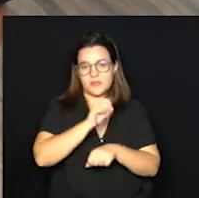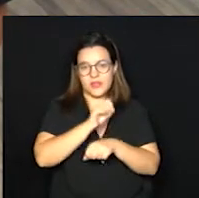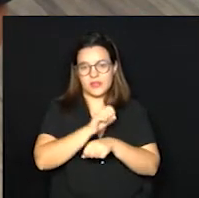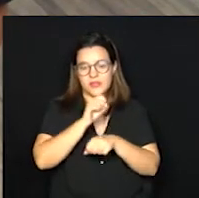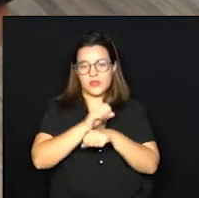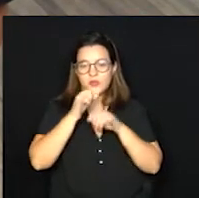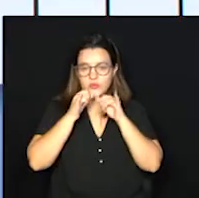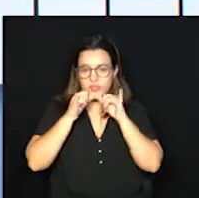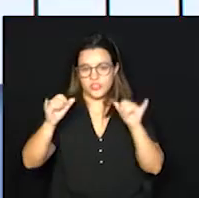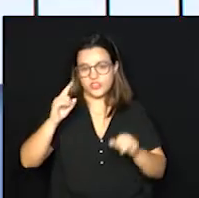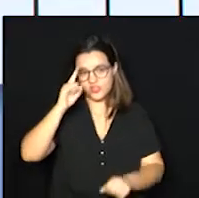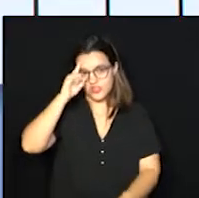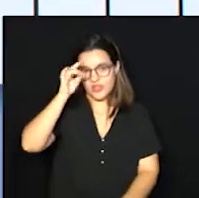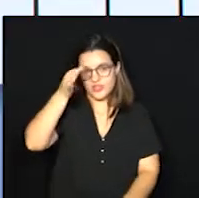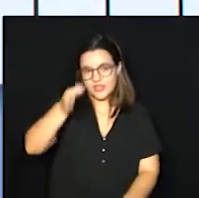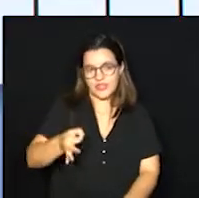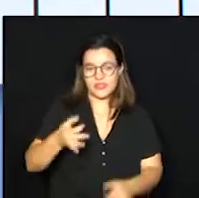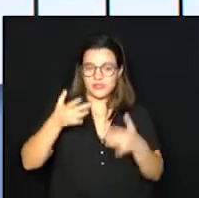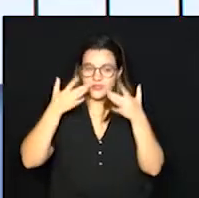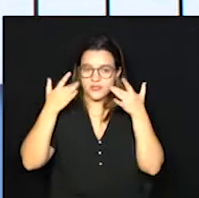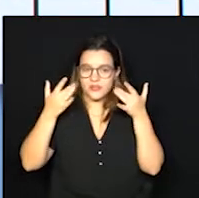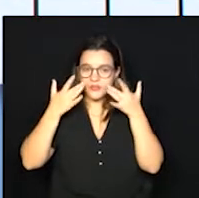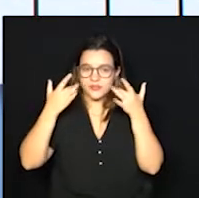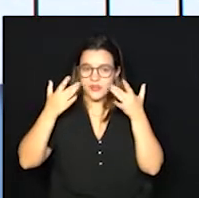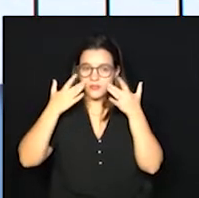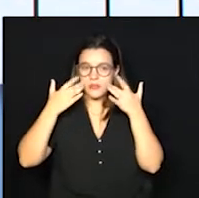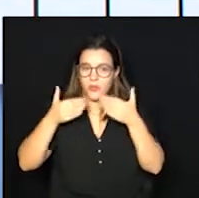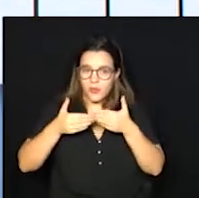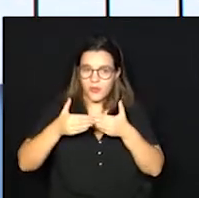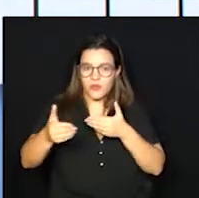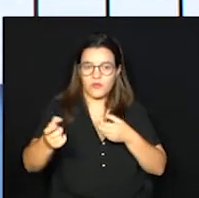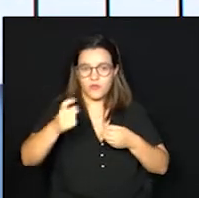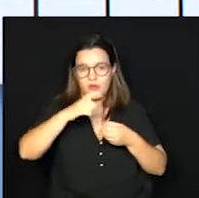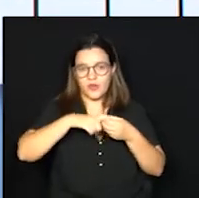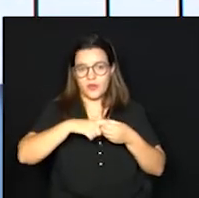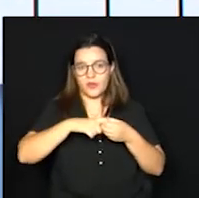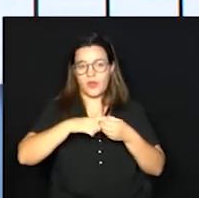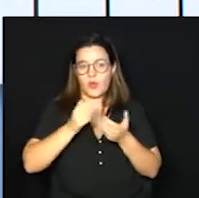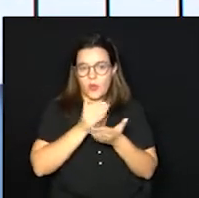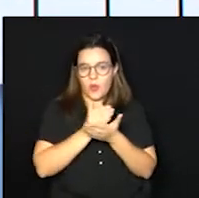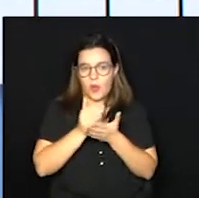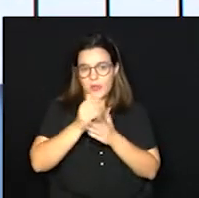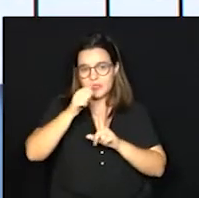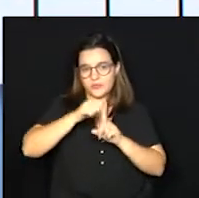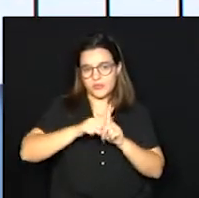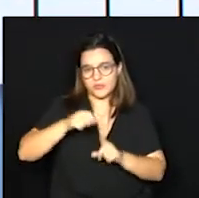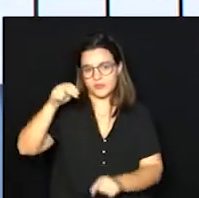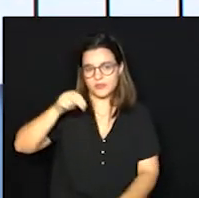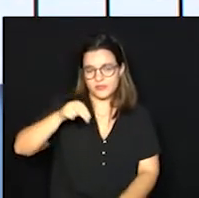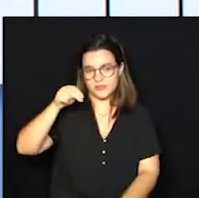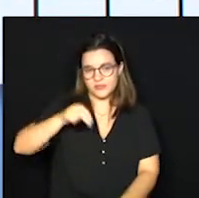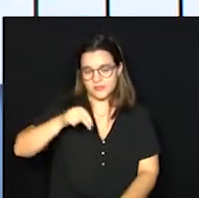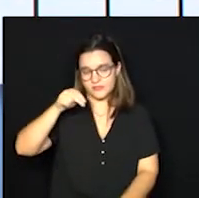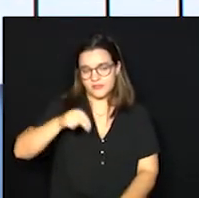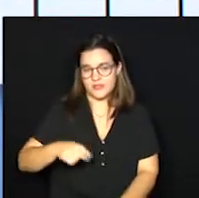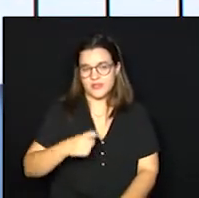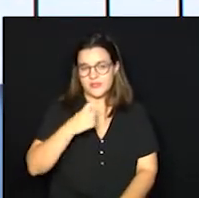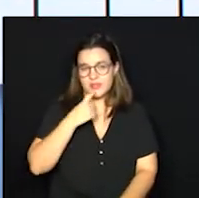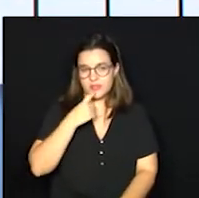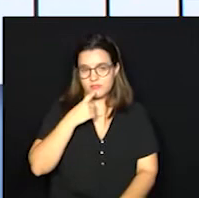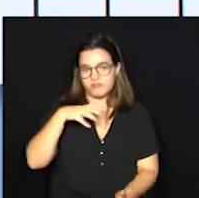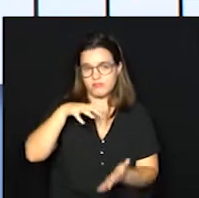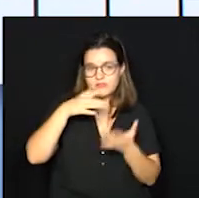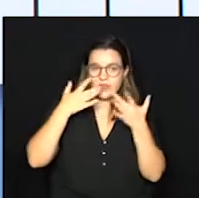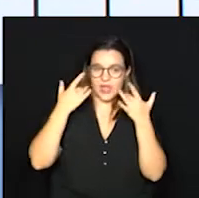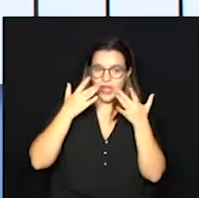do dia certo dos teatros, previstos para voltarem aí no início de novembro. Nós temos em Campinas o Castro